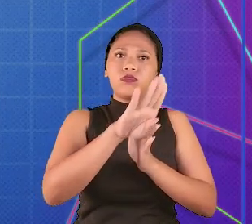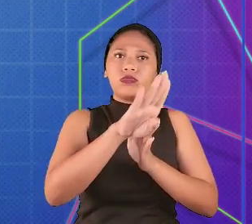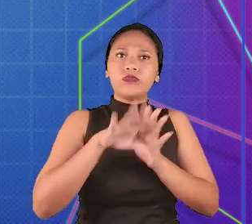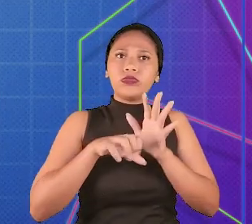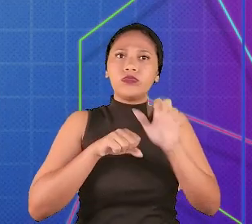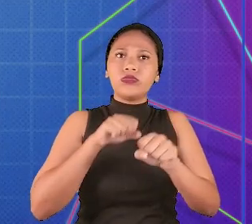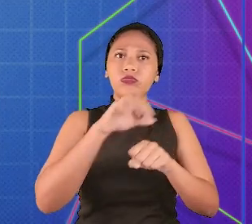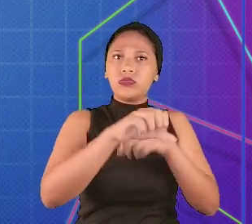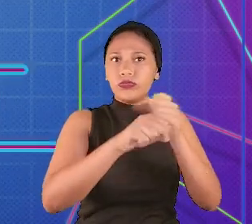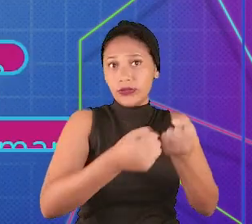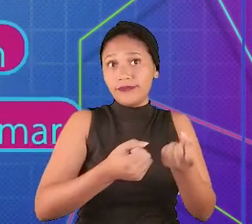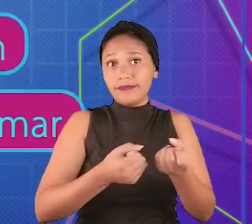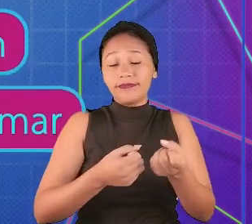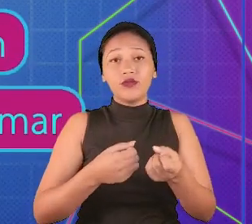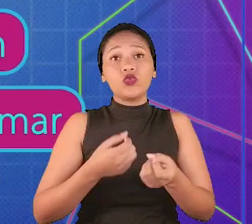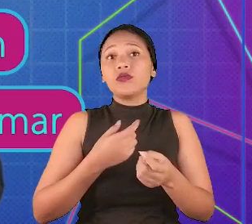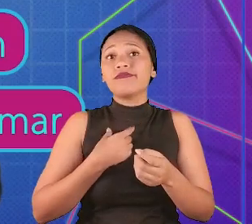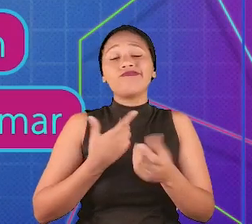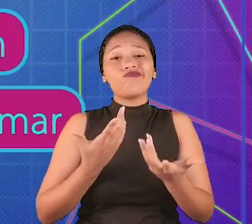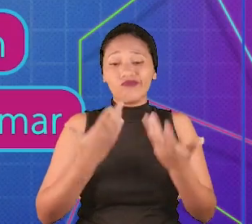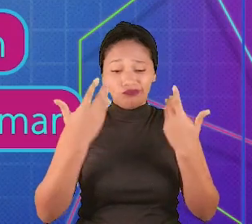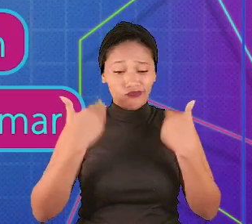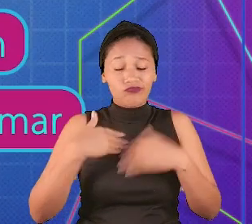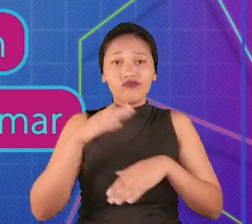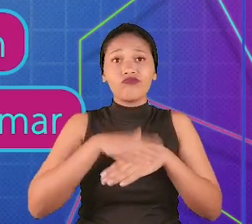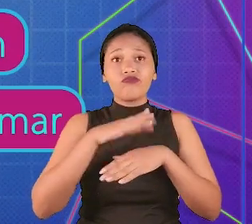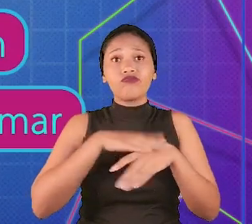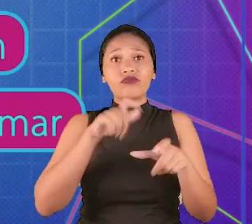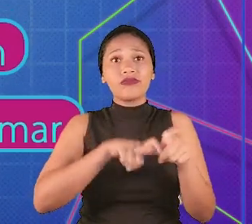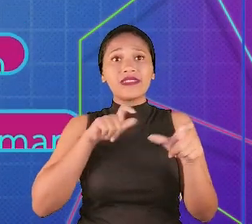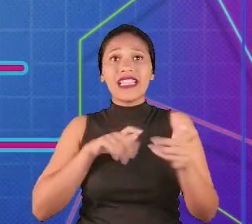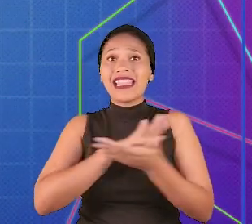conseguir avançar com a história. Ele não tem poder nenhum sobre o